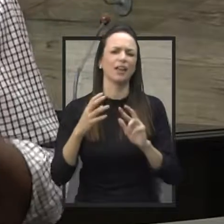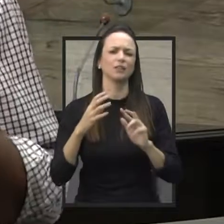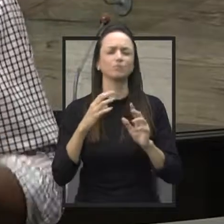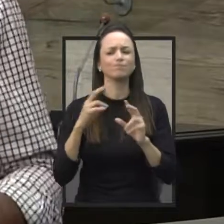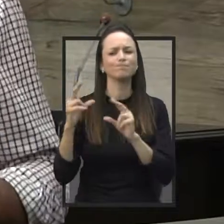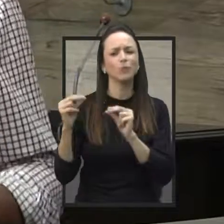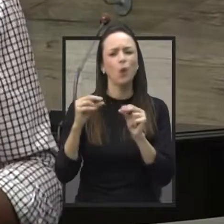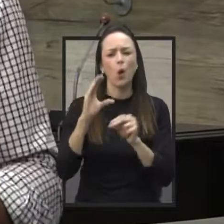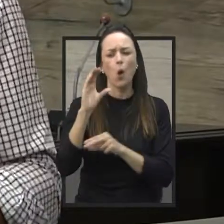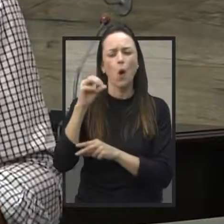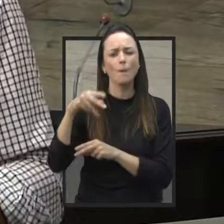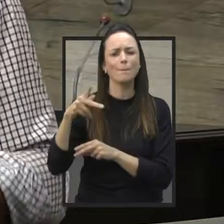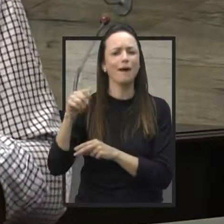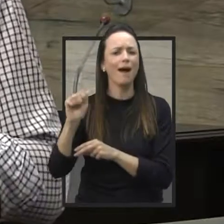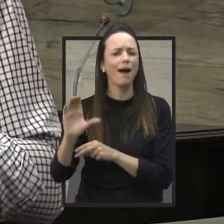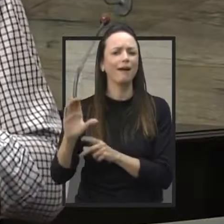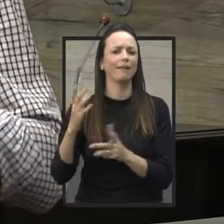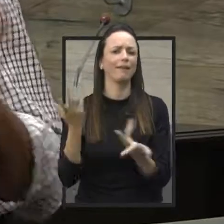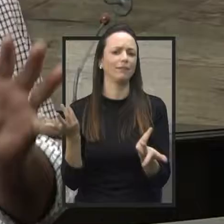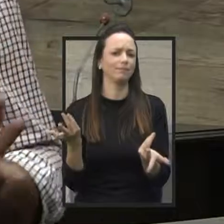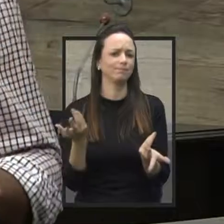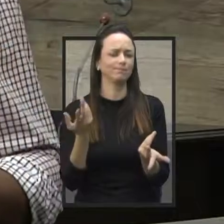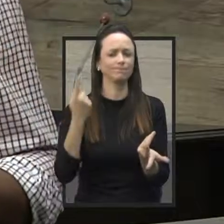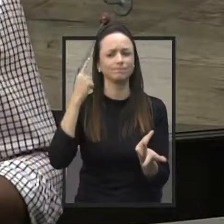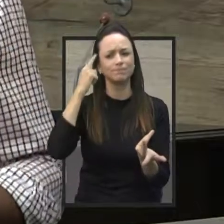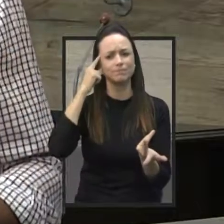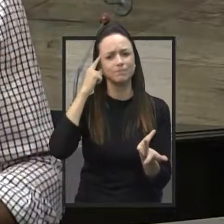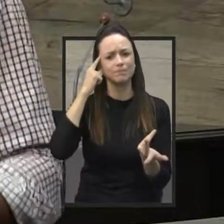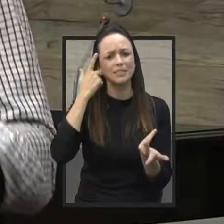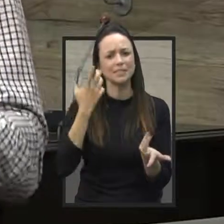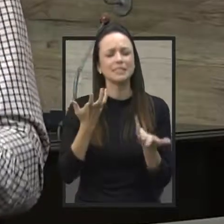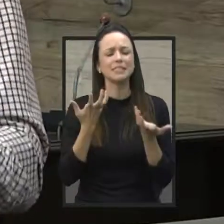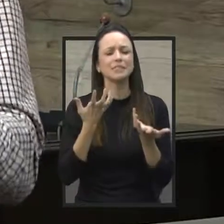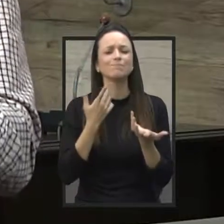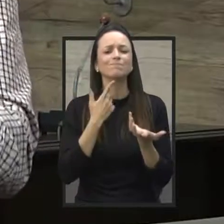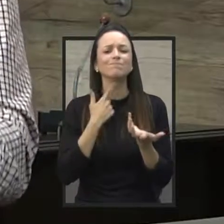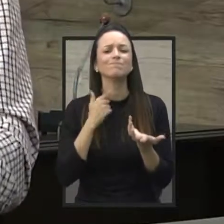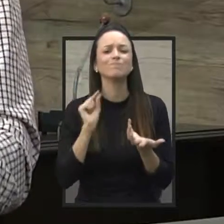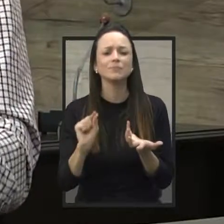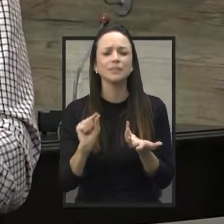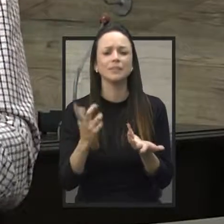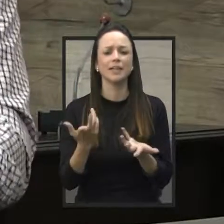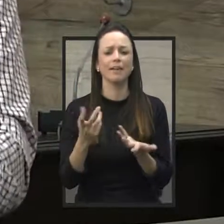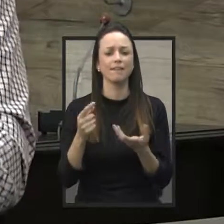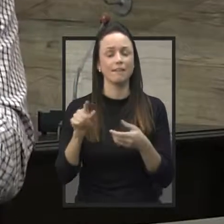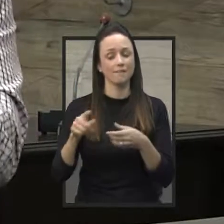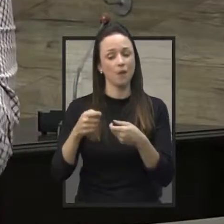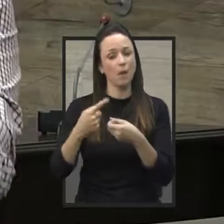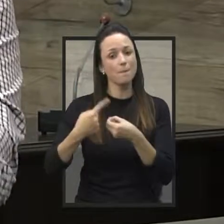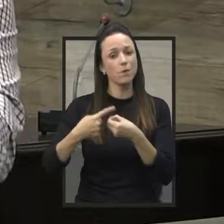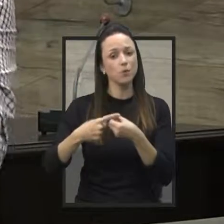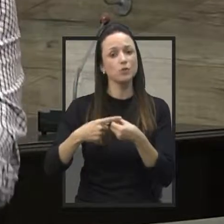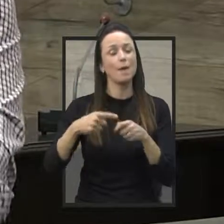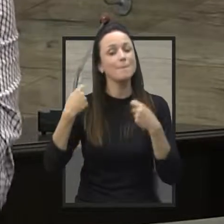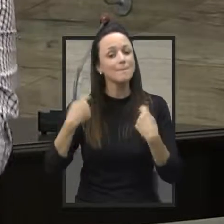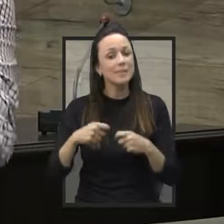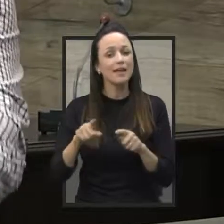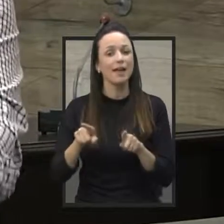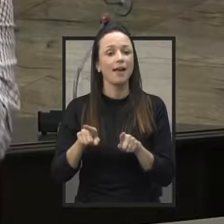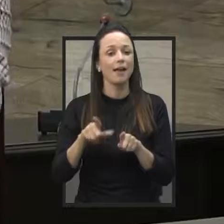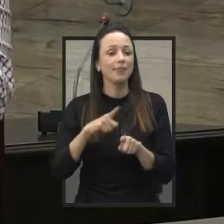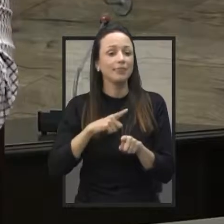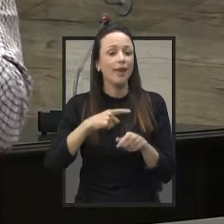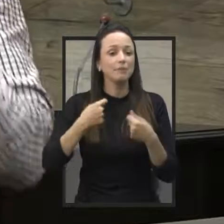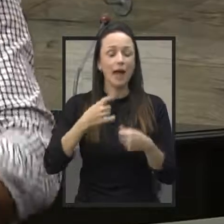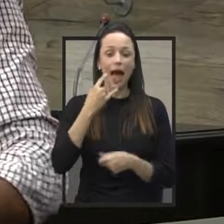CONPAC. O que a gente gostaria é a intenção, né? É fazer com que o município tenha um atrativo a mais, né?